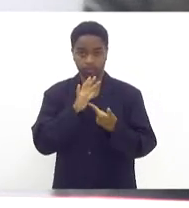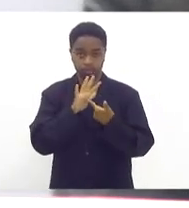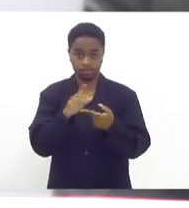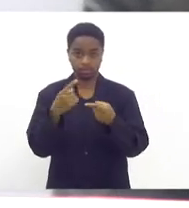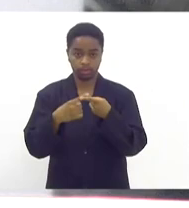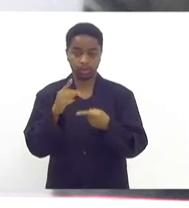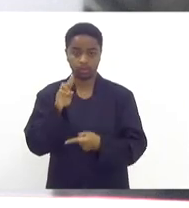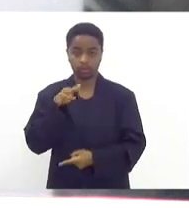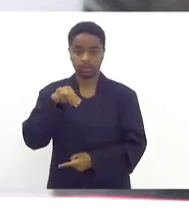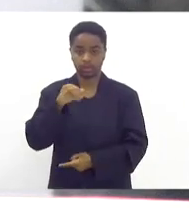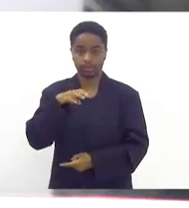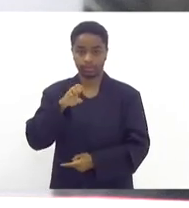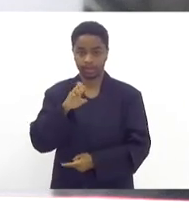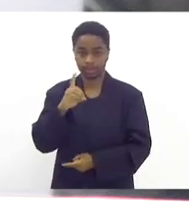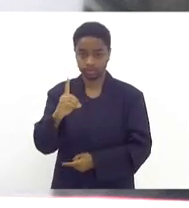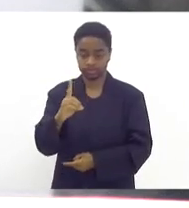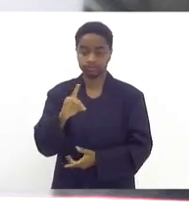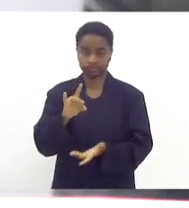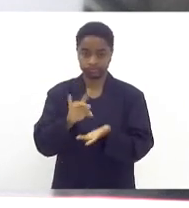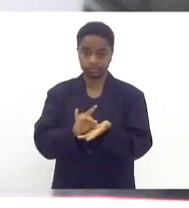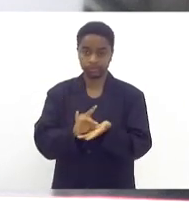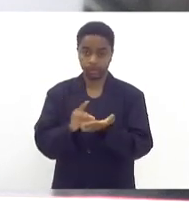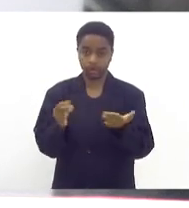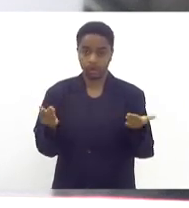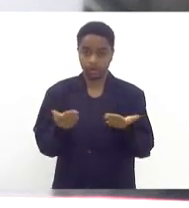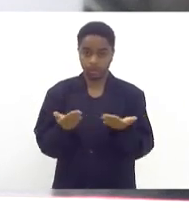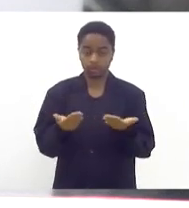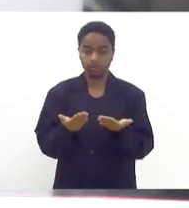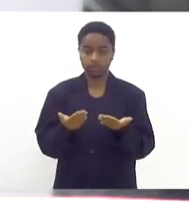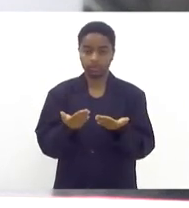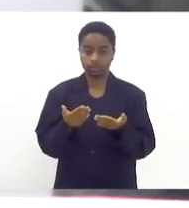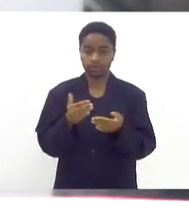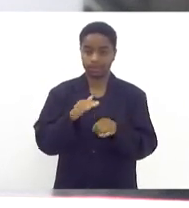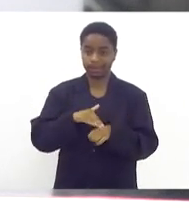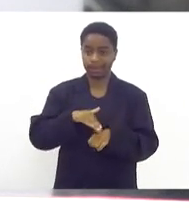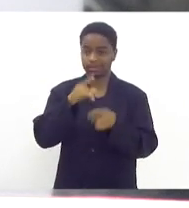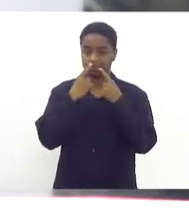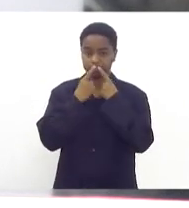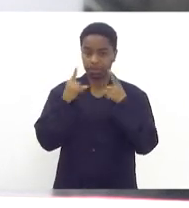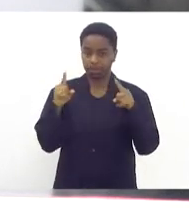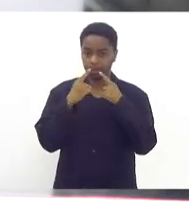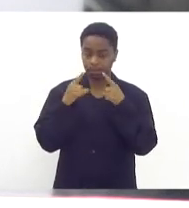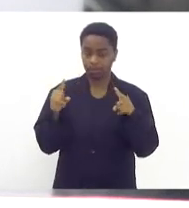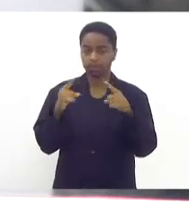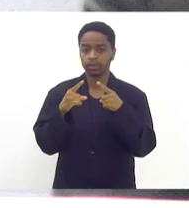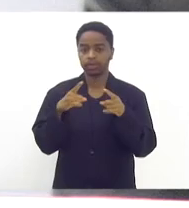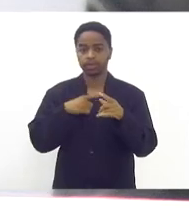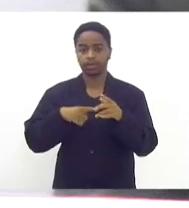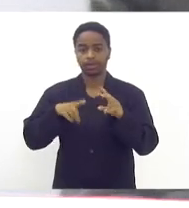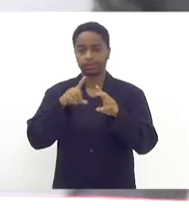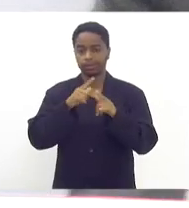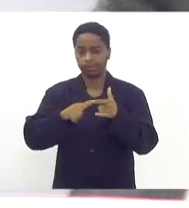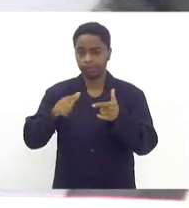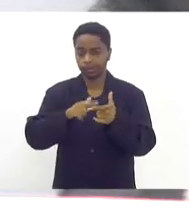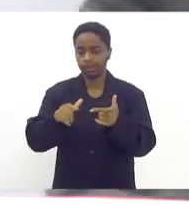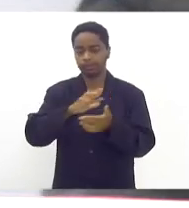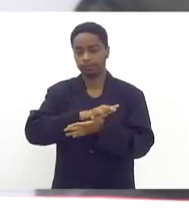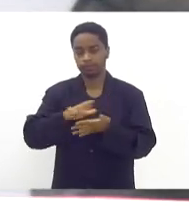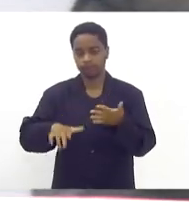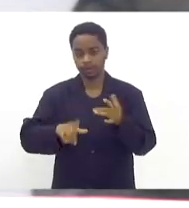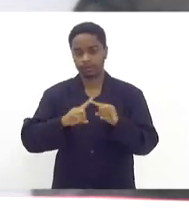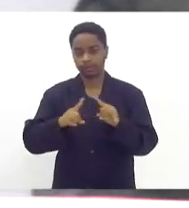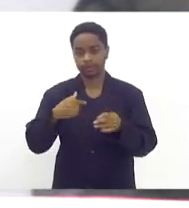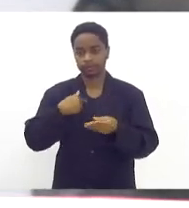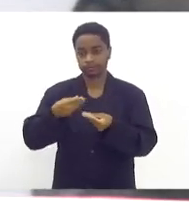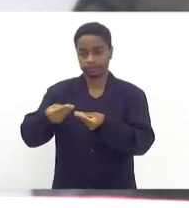Unimed Rio É de fato hoje A que mais tem apresentado as questões os problemas